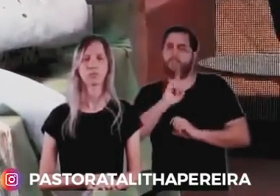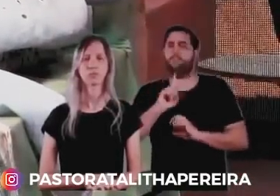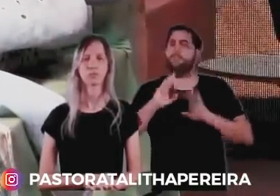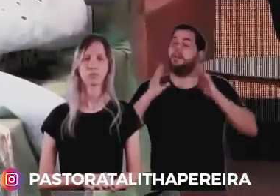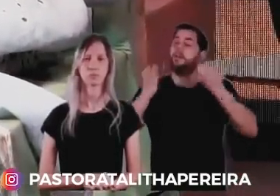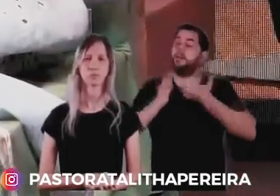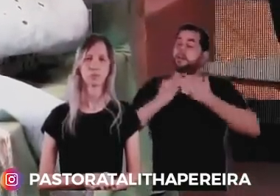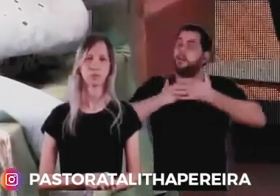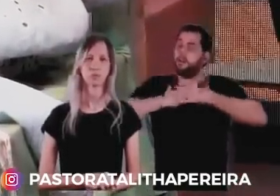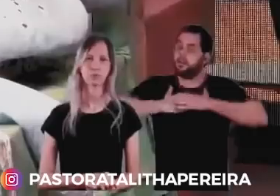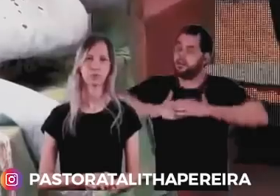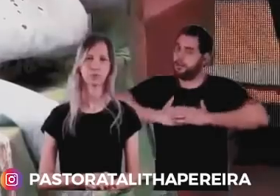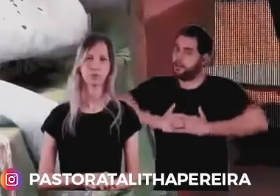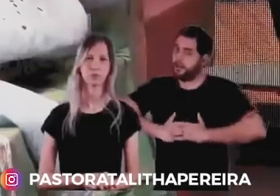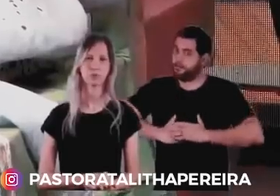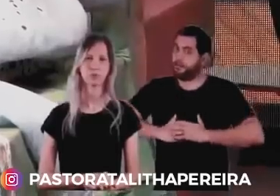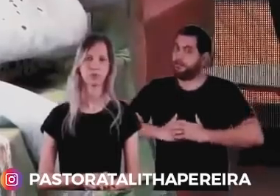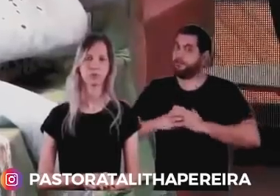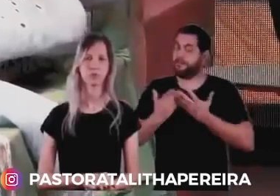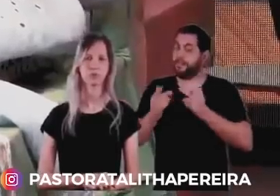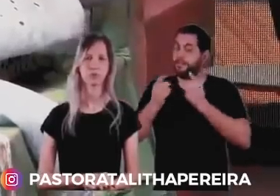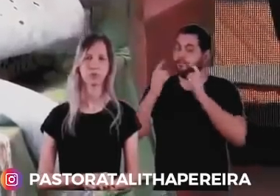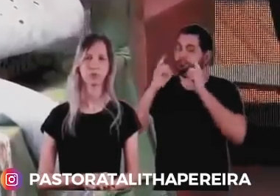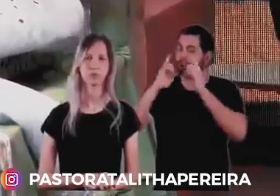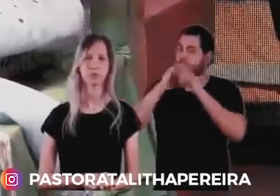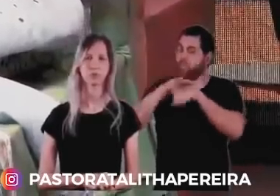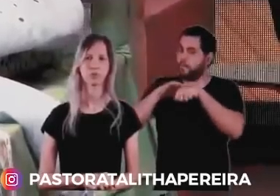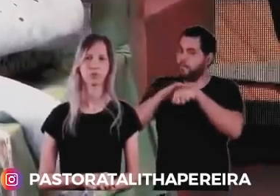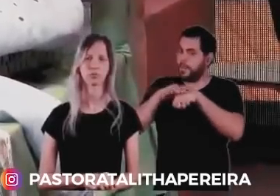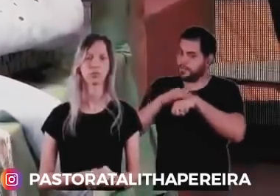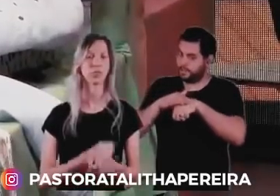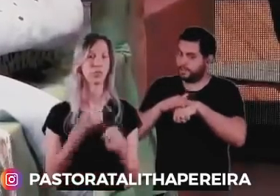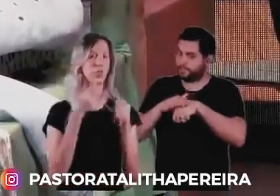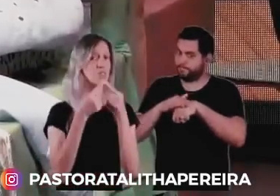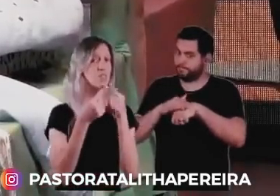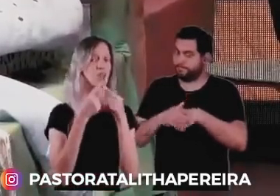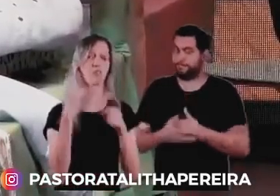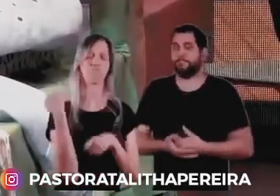vou optar por diálogo.